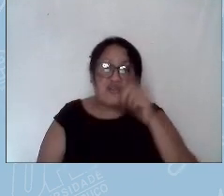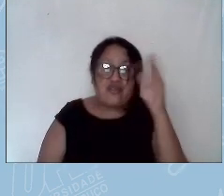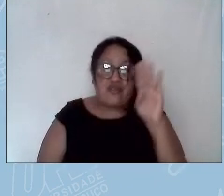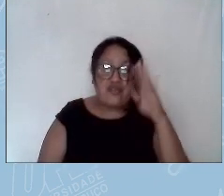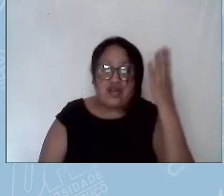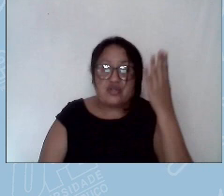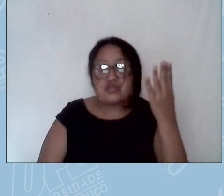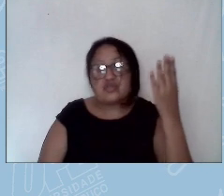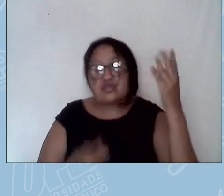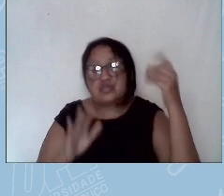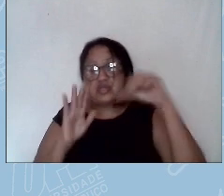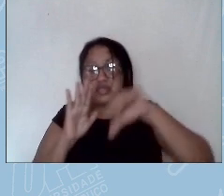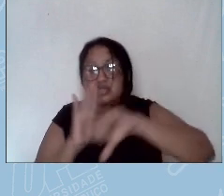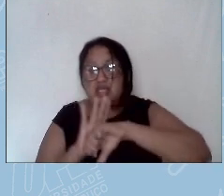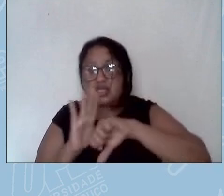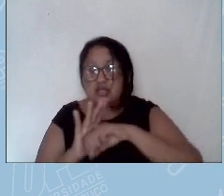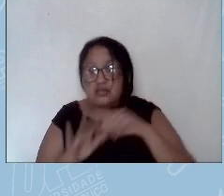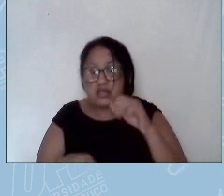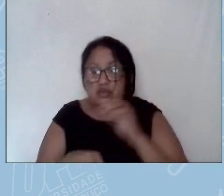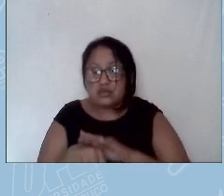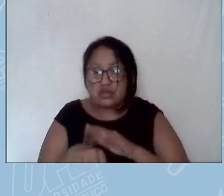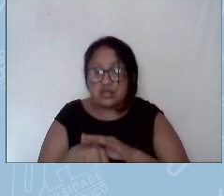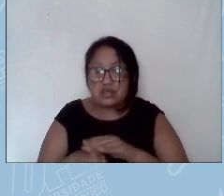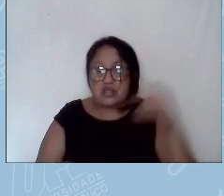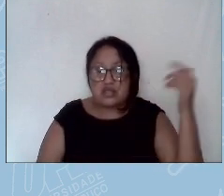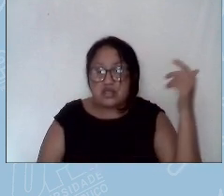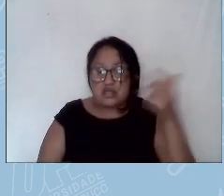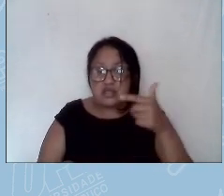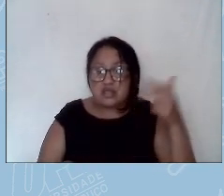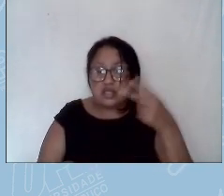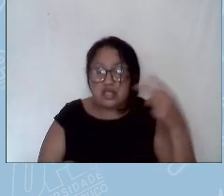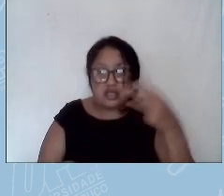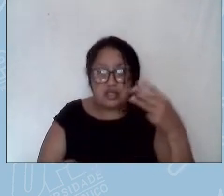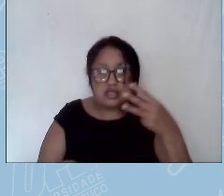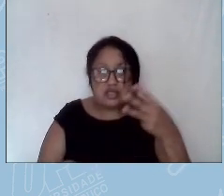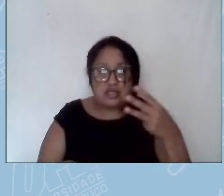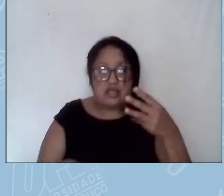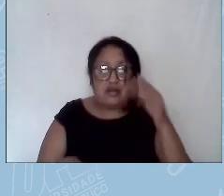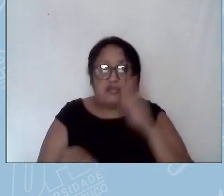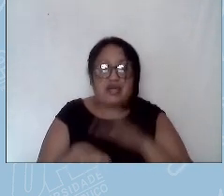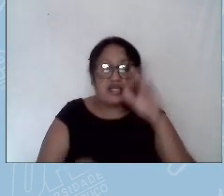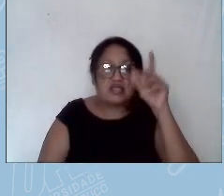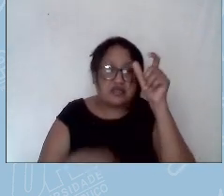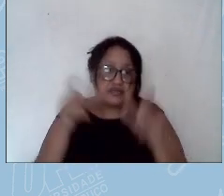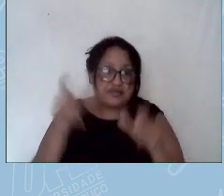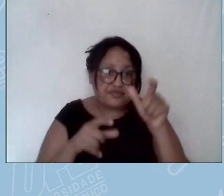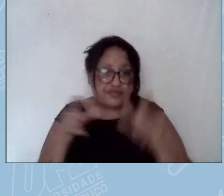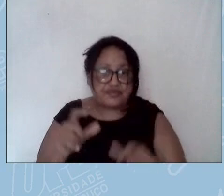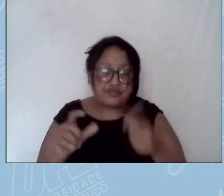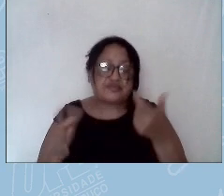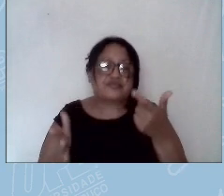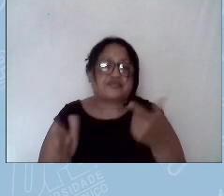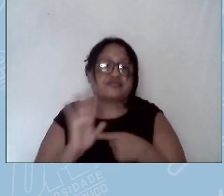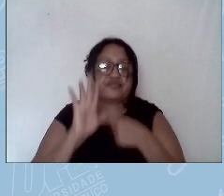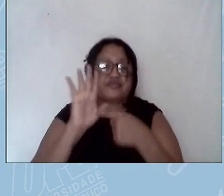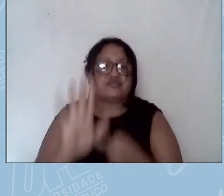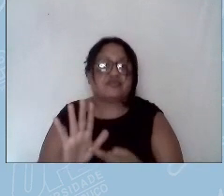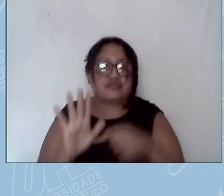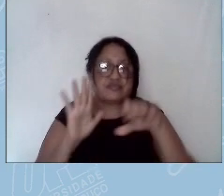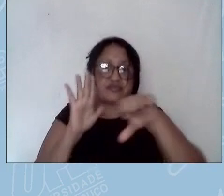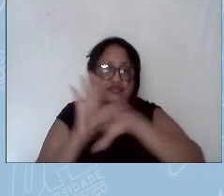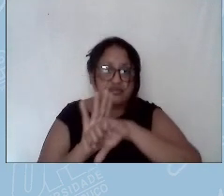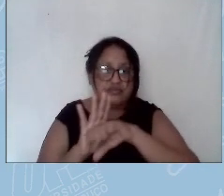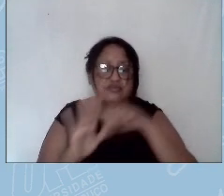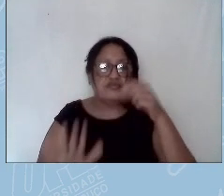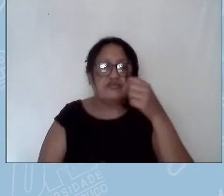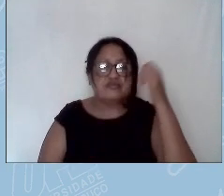3 há mais indivíduos apresentando falso positivo que aqueles que estão